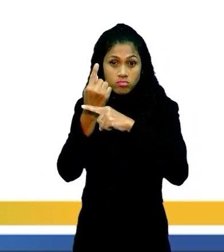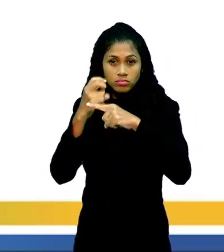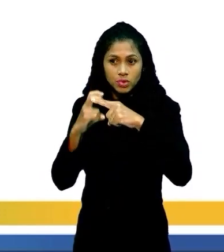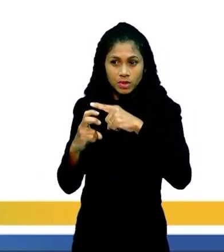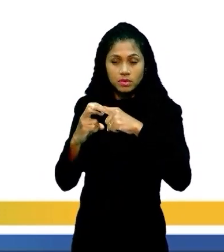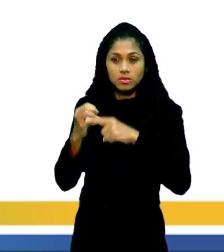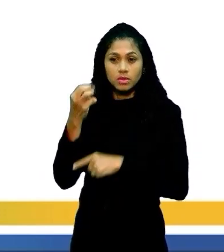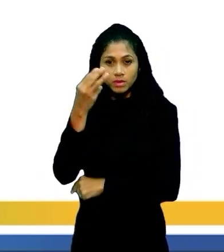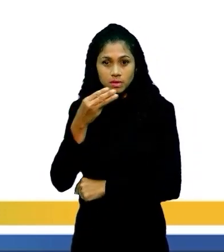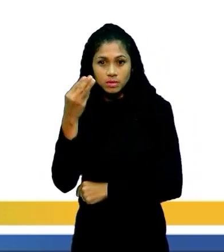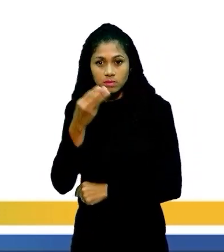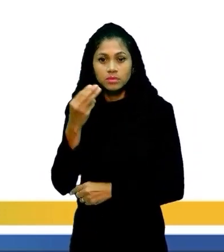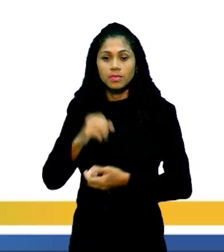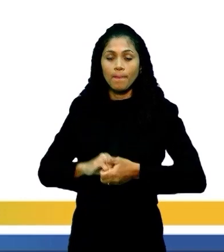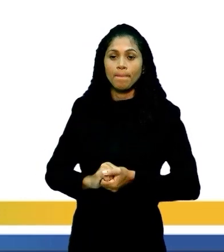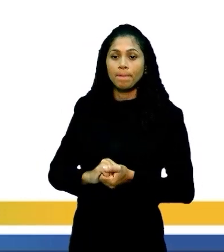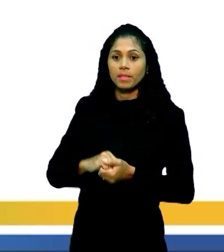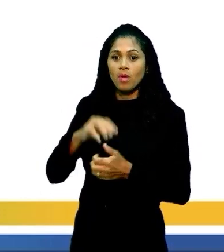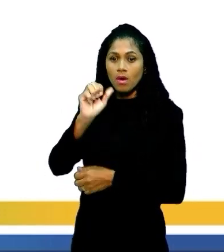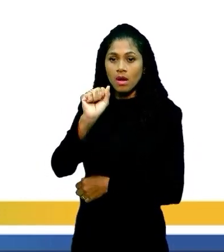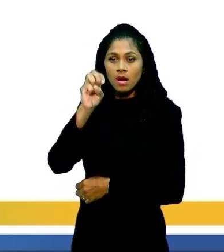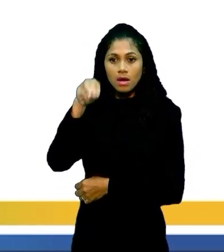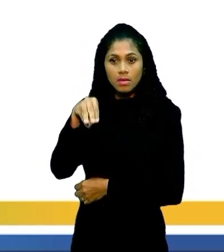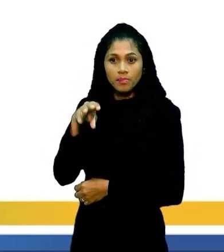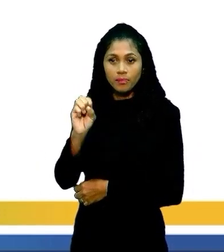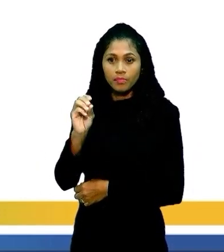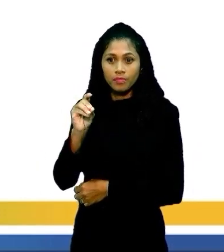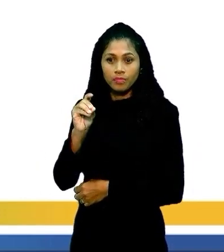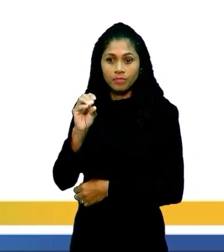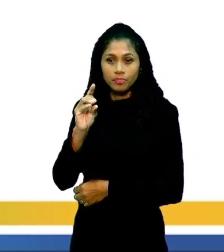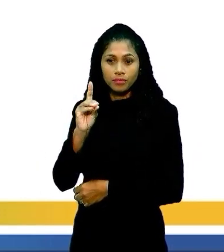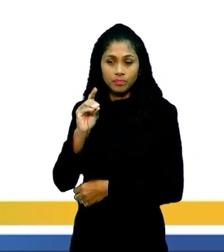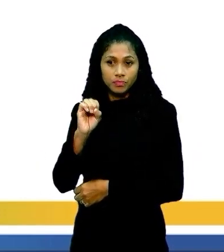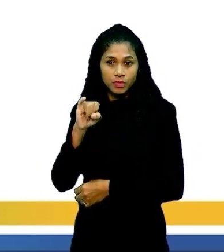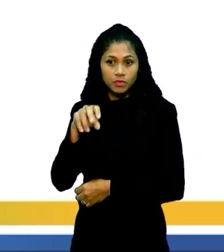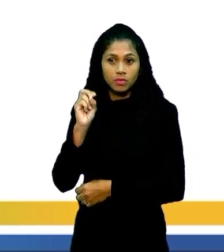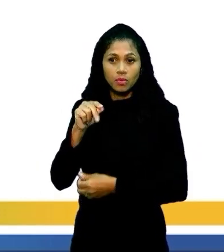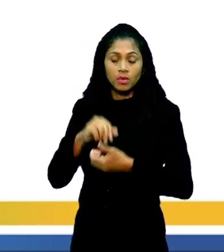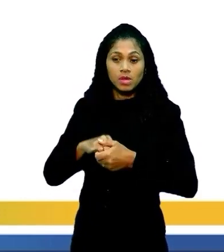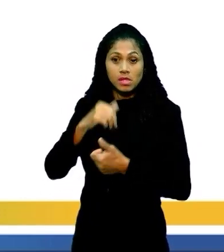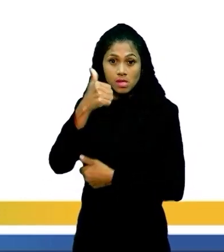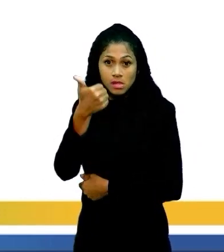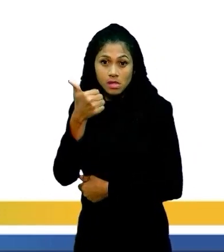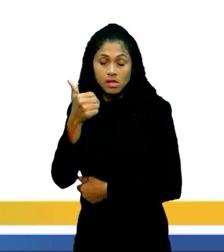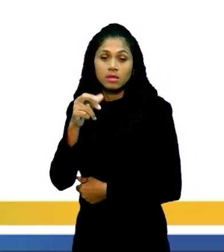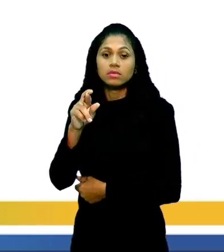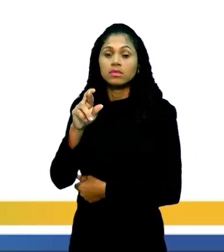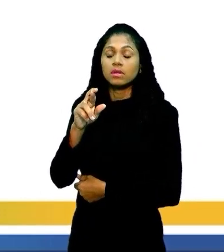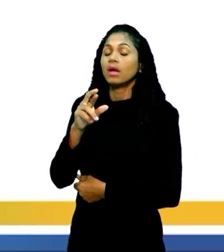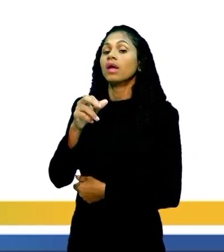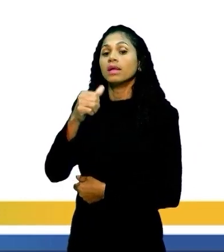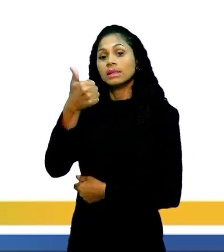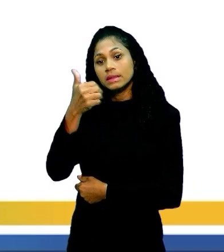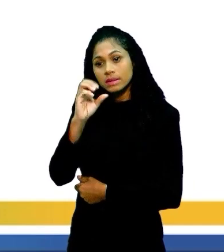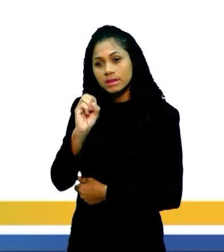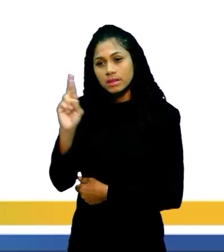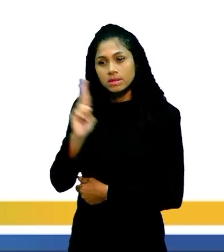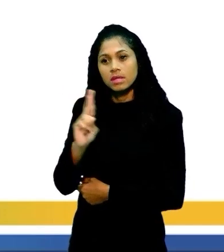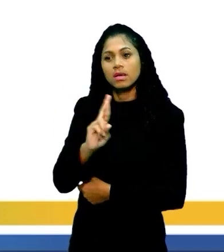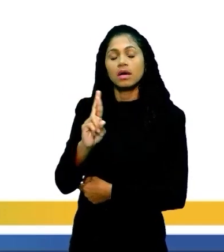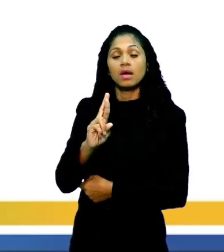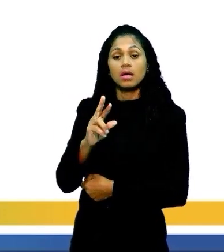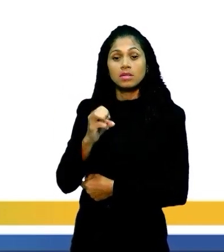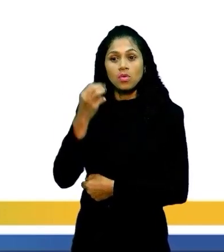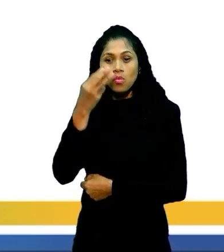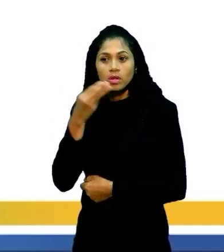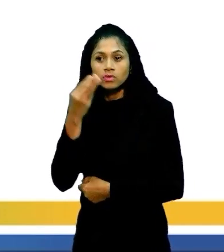amendoim custa R$10 e o do açúcar R$2. Porém, o açúcar teve um